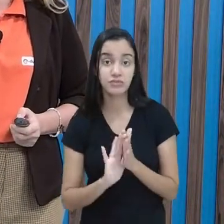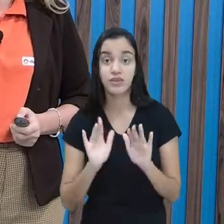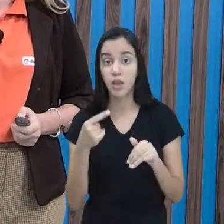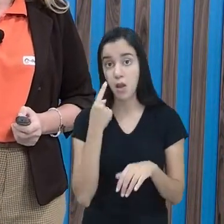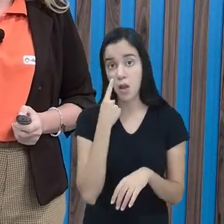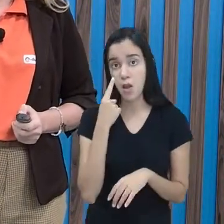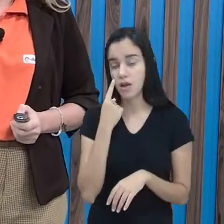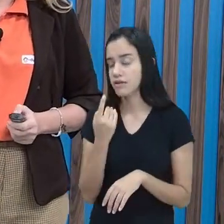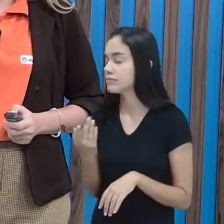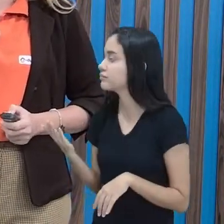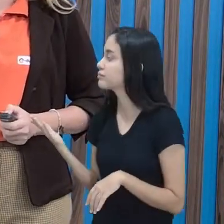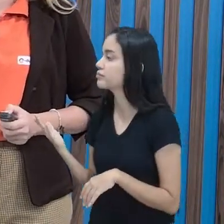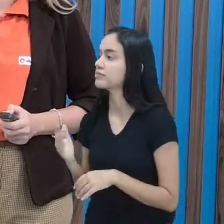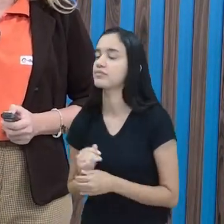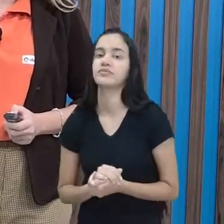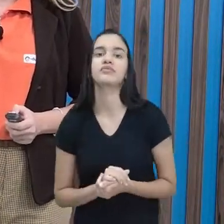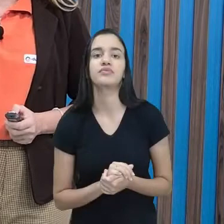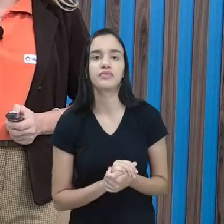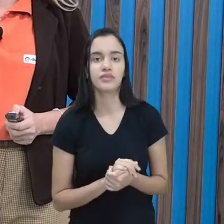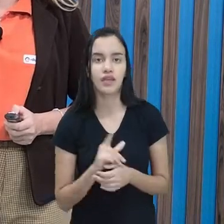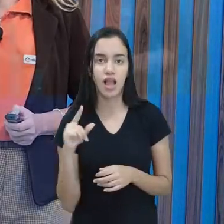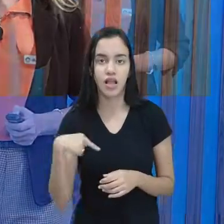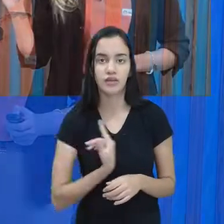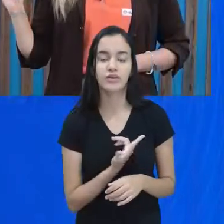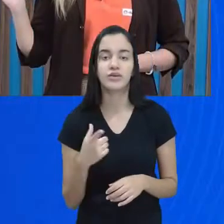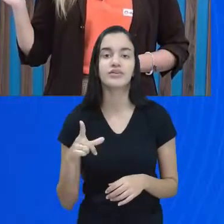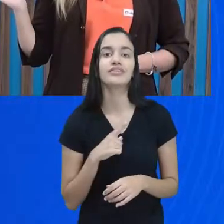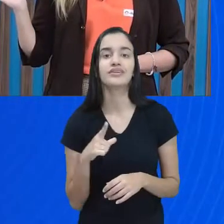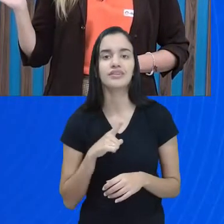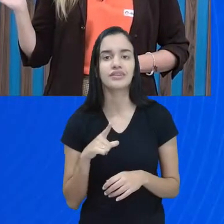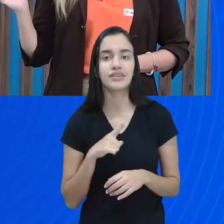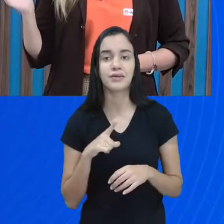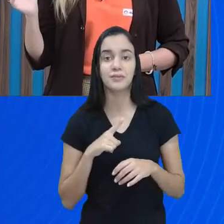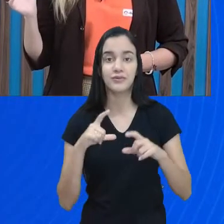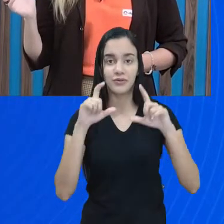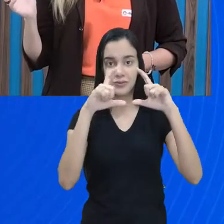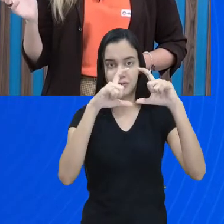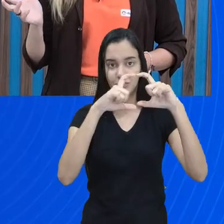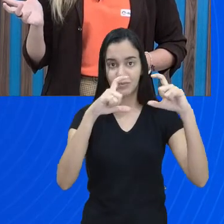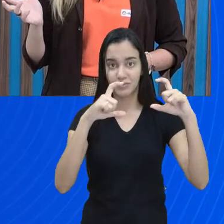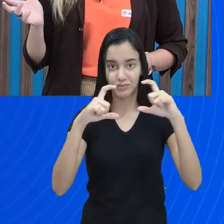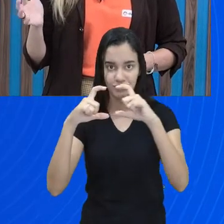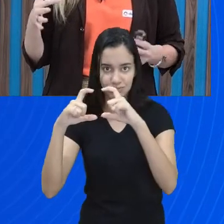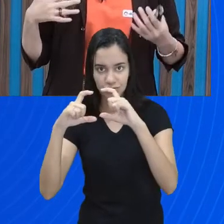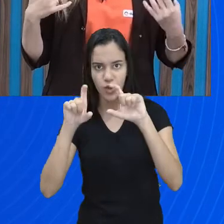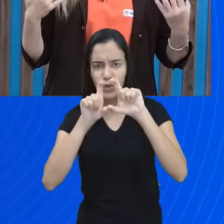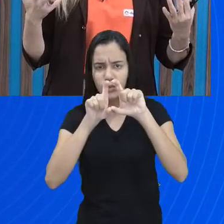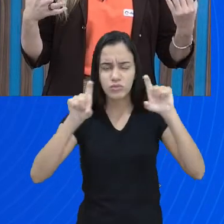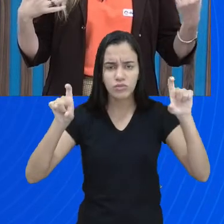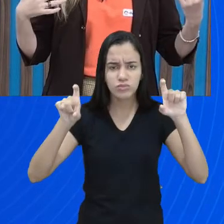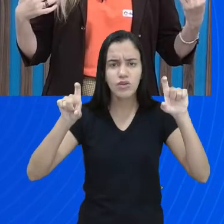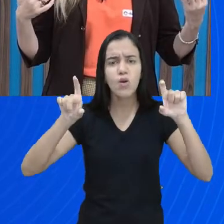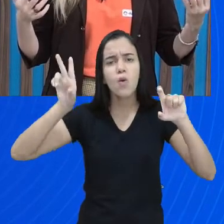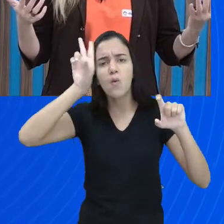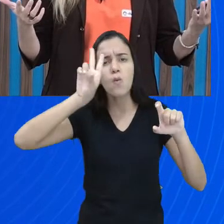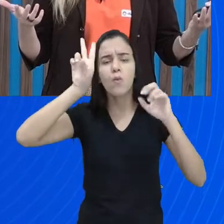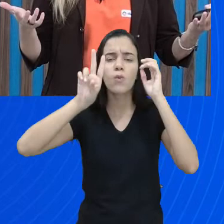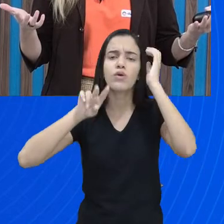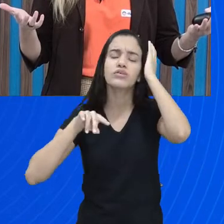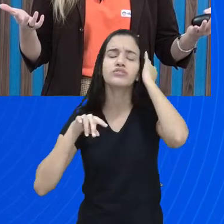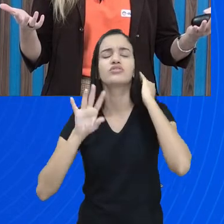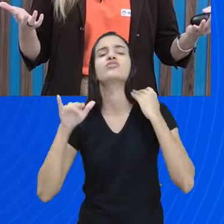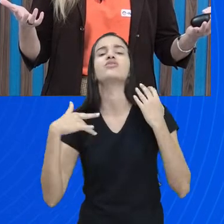Olha só. Aqui nós temos uma tirinha, é uma história, é como se fosse uma história